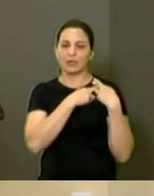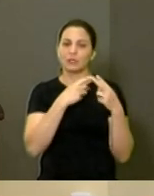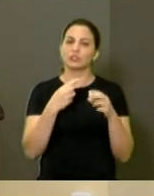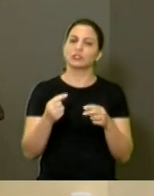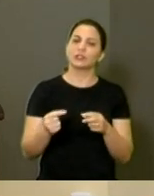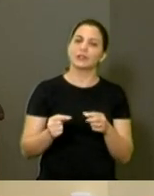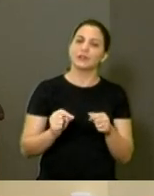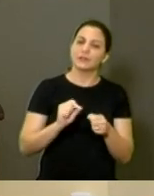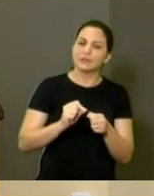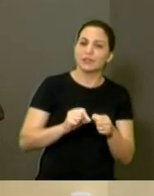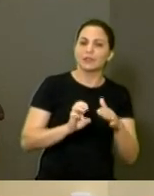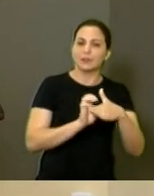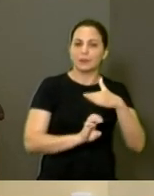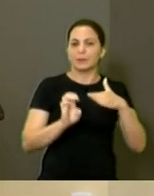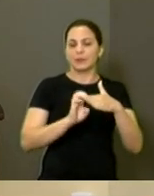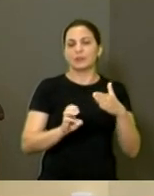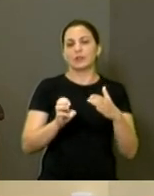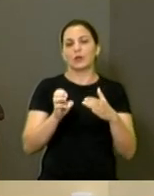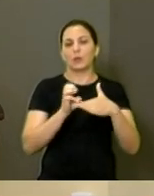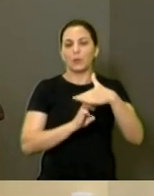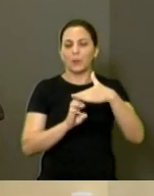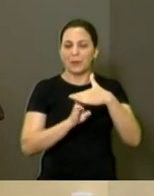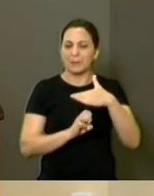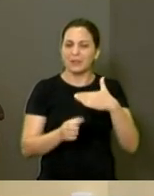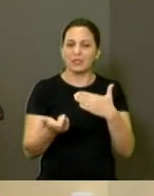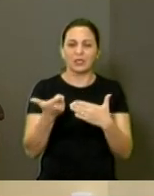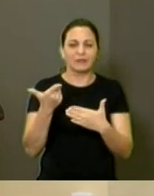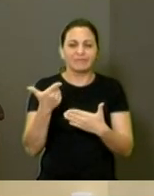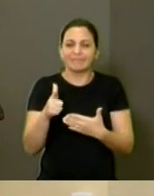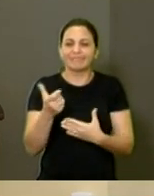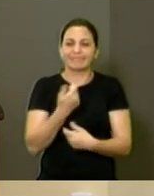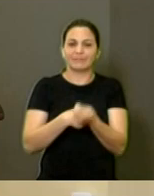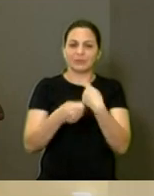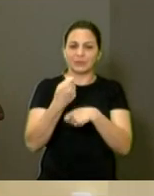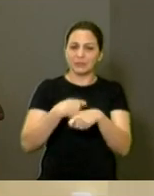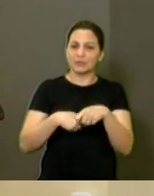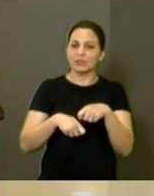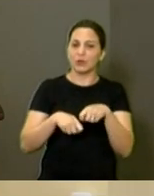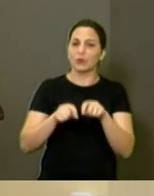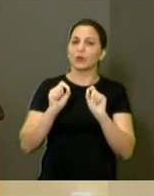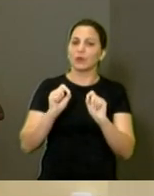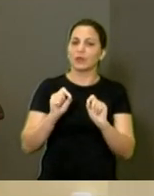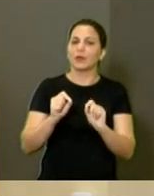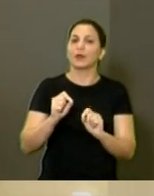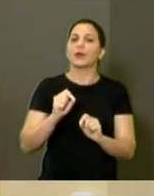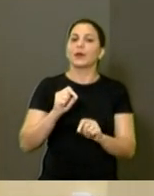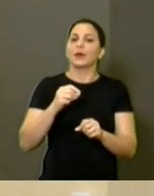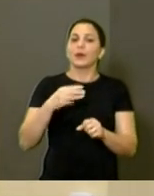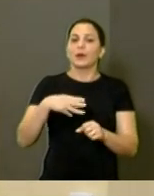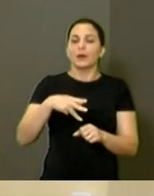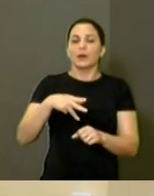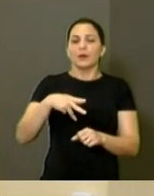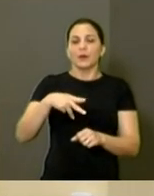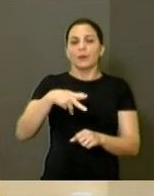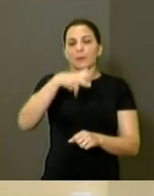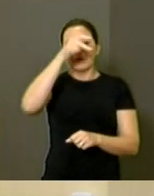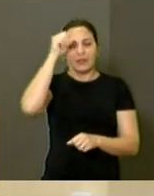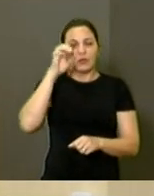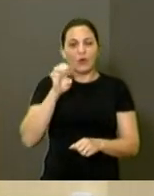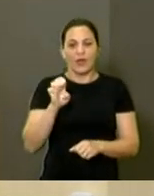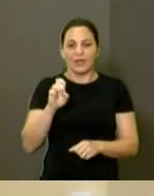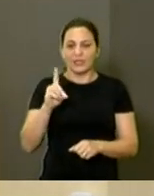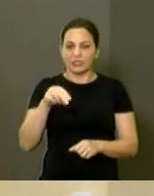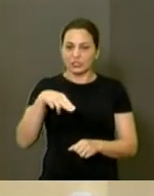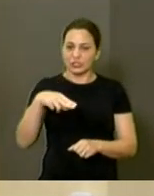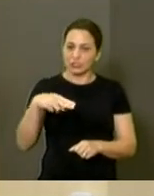inadministrável e um desses governos foi o governo do ex-prefeito Edinho Silva os para empresa CTA